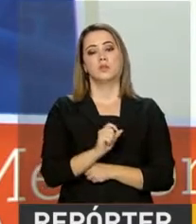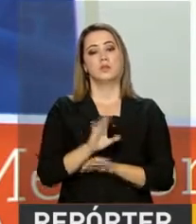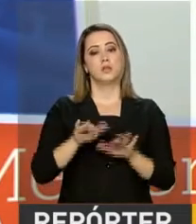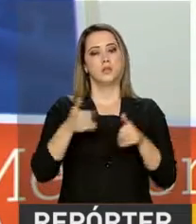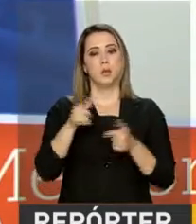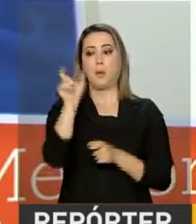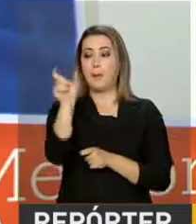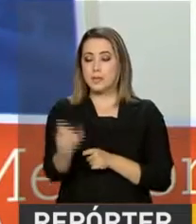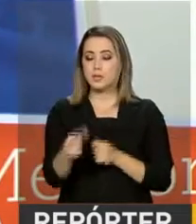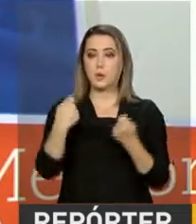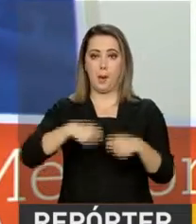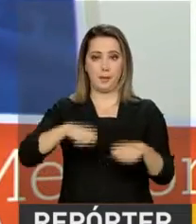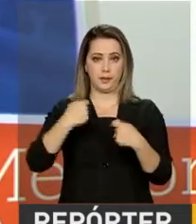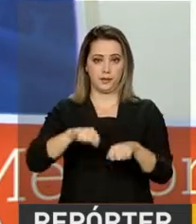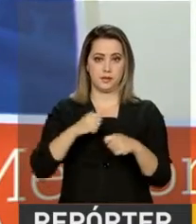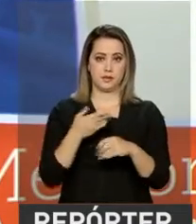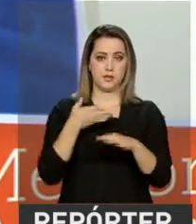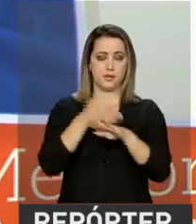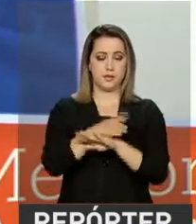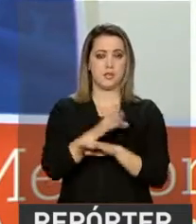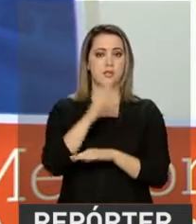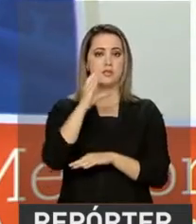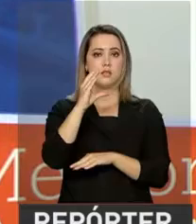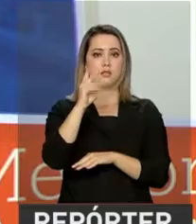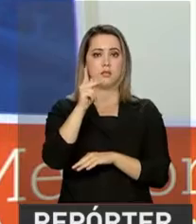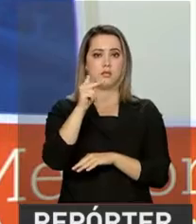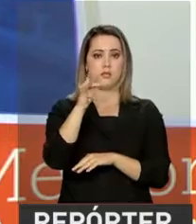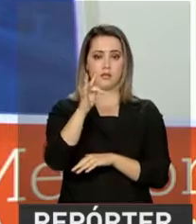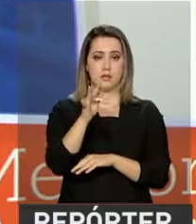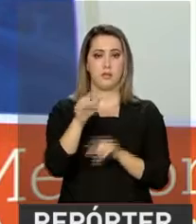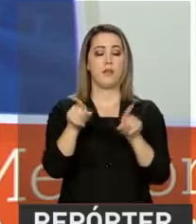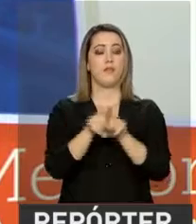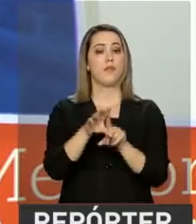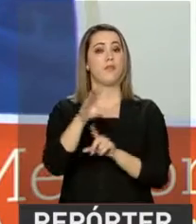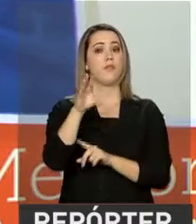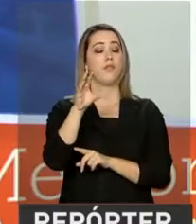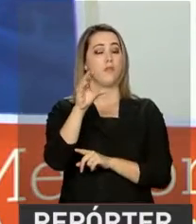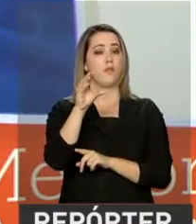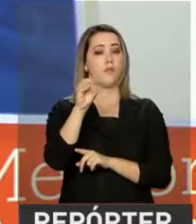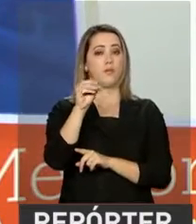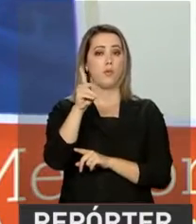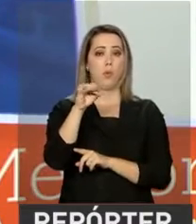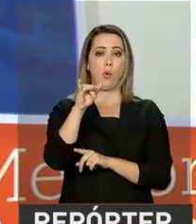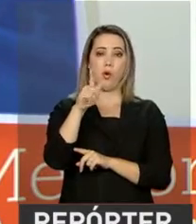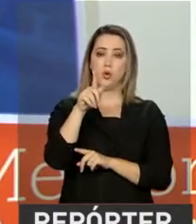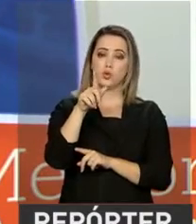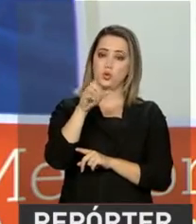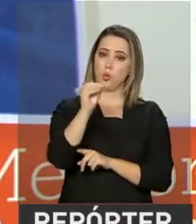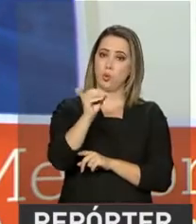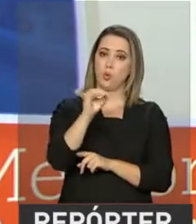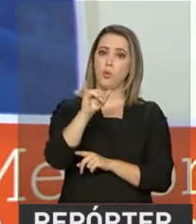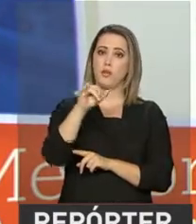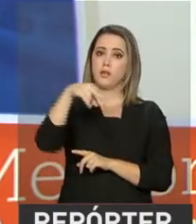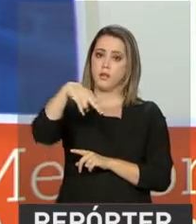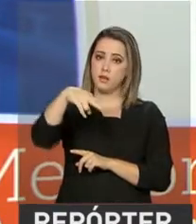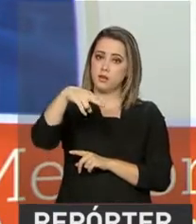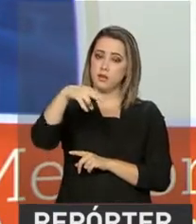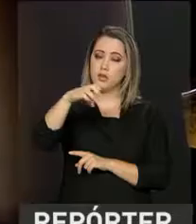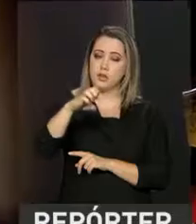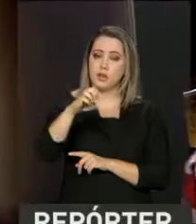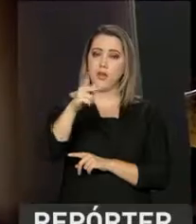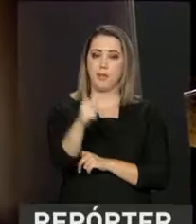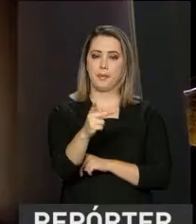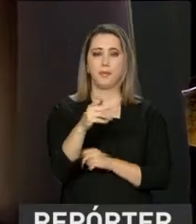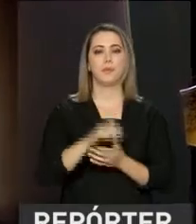aprender é preciso então entrar com seu cpf o código inep da escola escola precisa estar devidamente regularizada junto ao censo escolar do governo